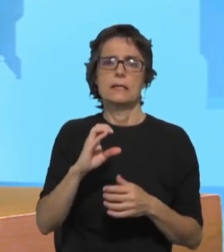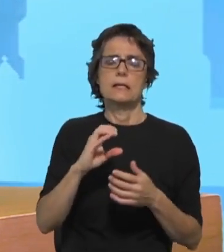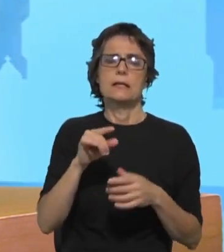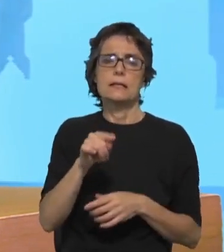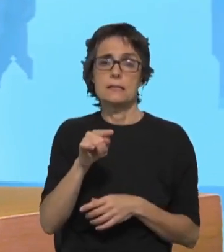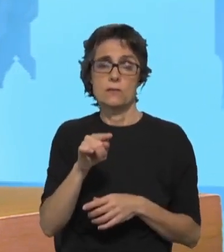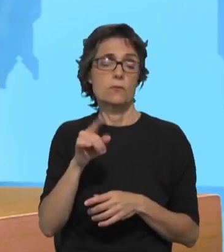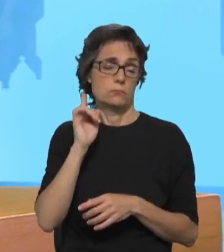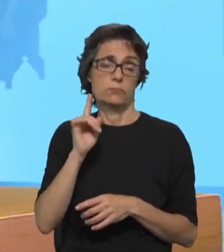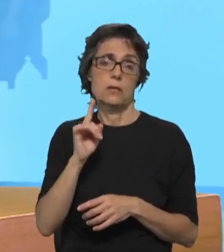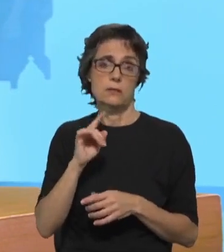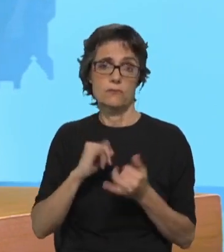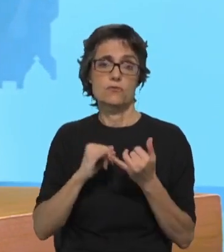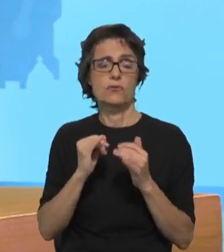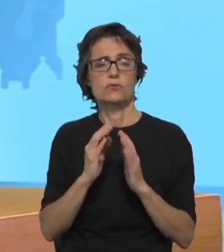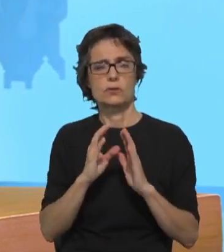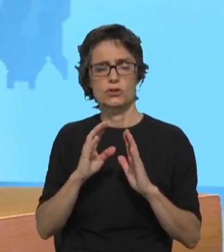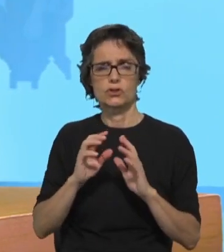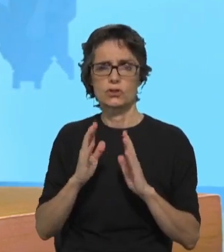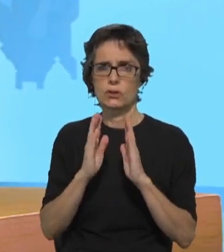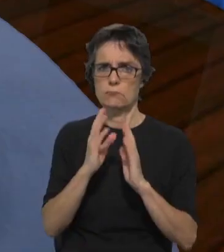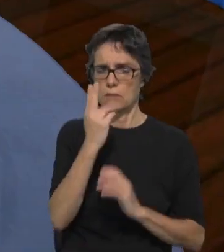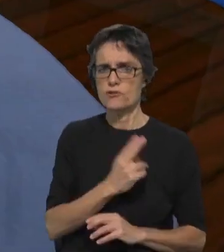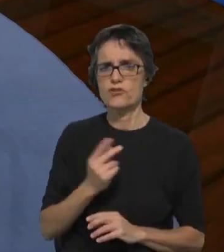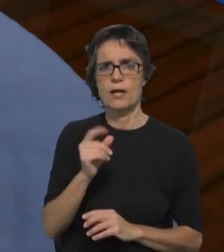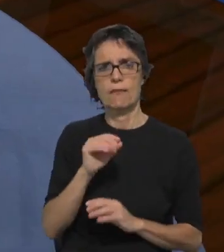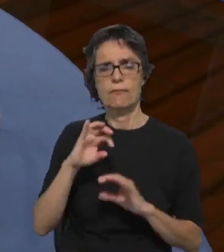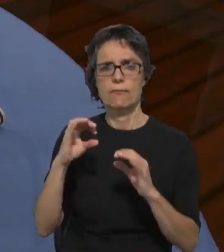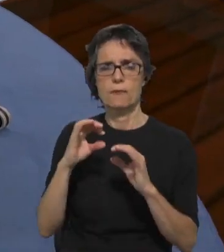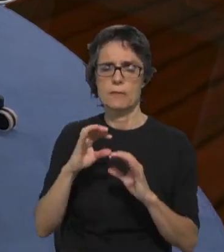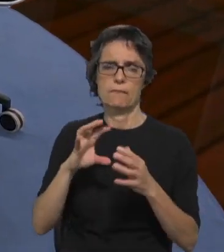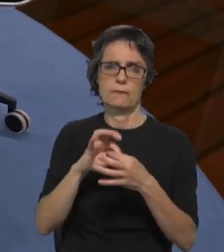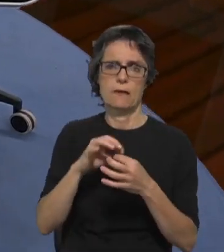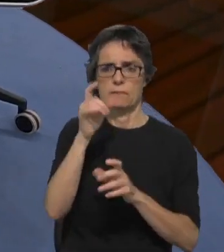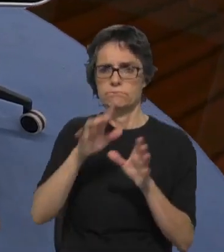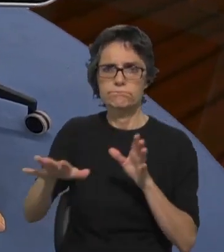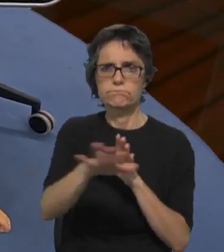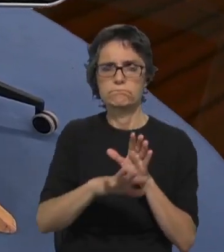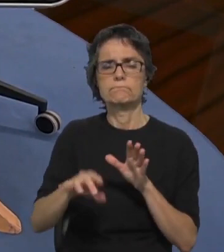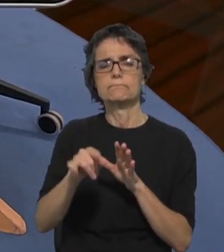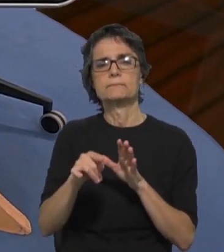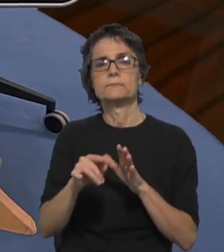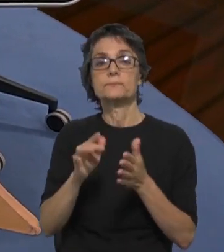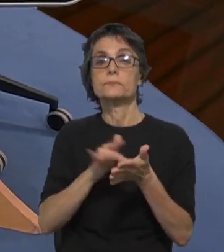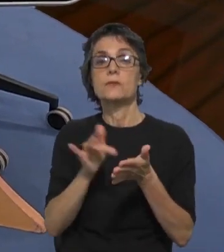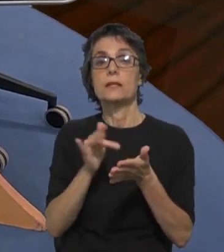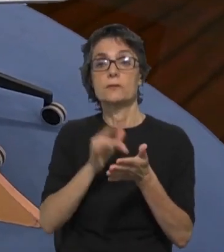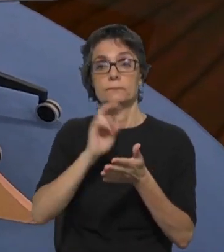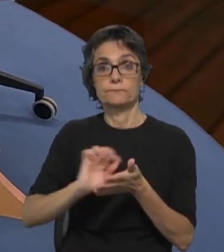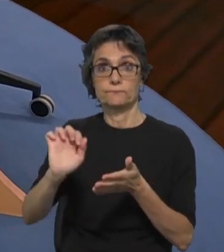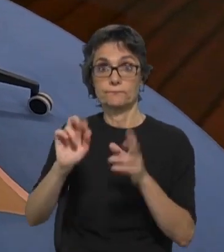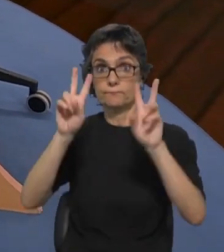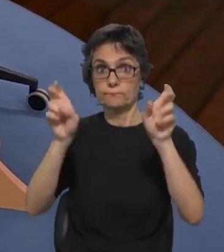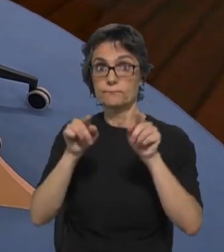associação cívica e cristã. Que é um dos coordenadores, aliás, desse livro, não é? O Alfredo Teixeira. Sim. De facto, o título dessa obra